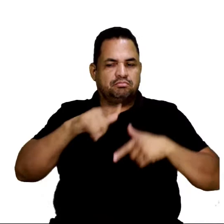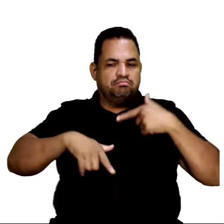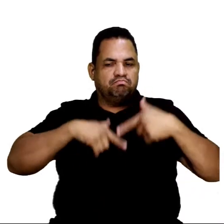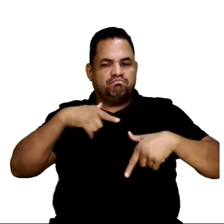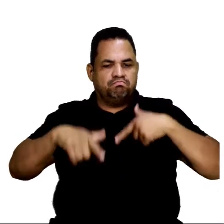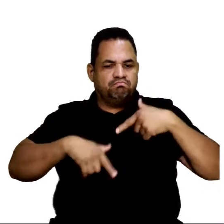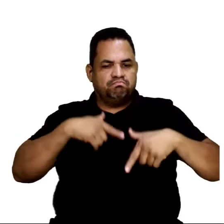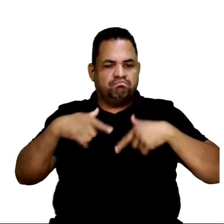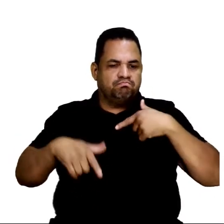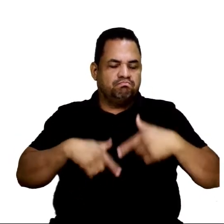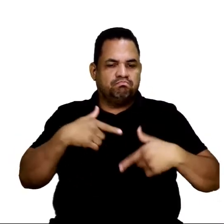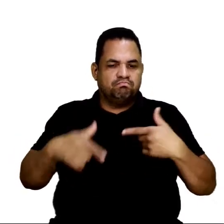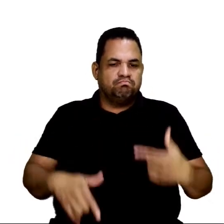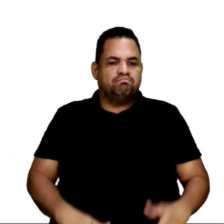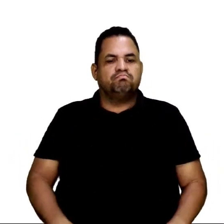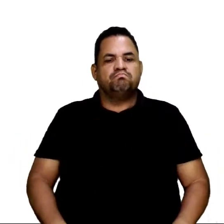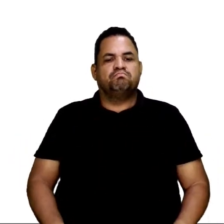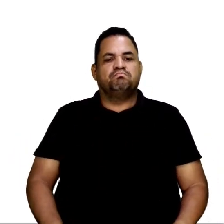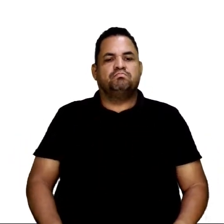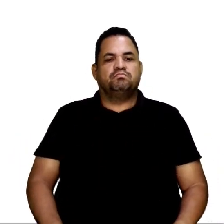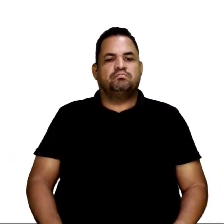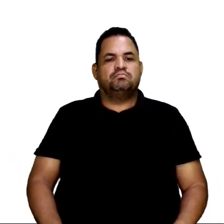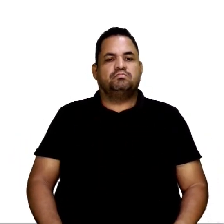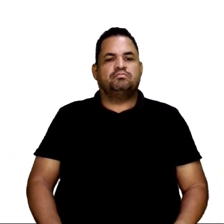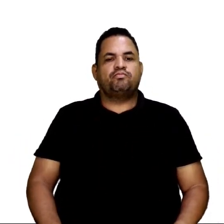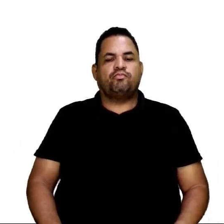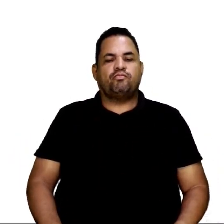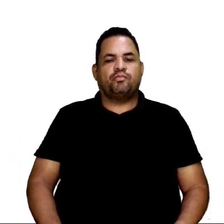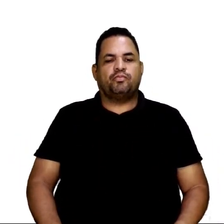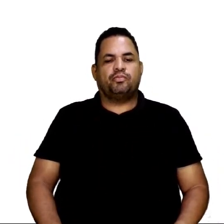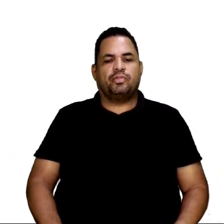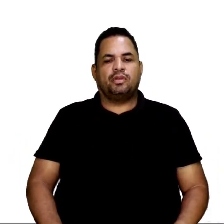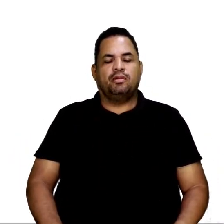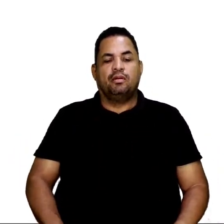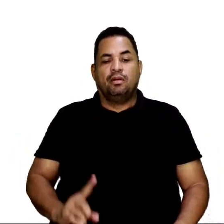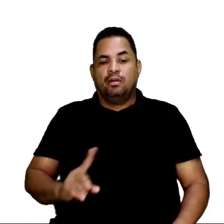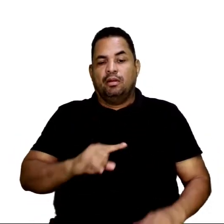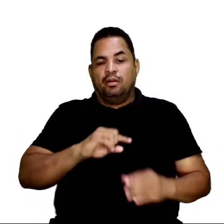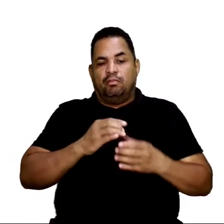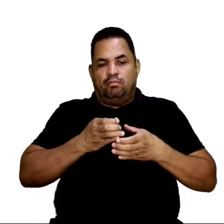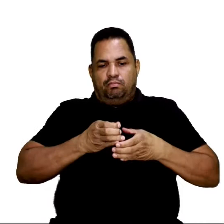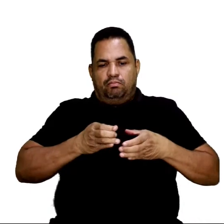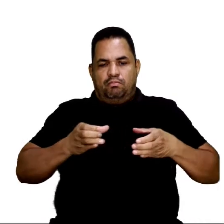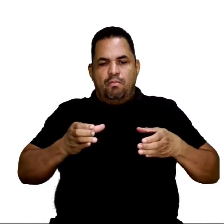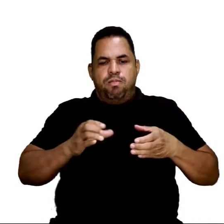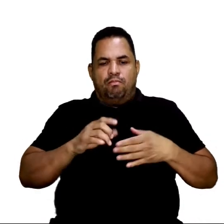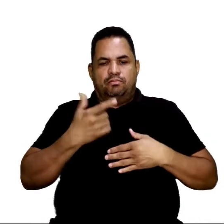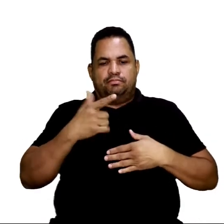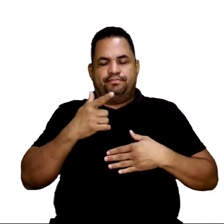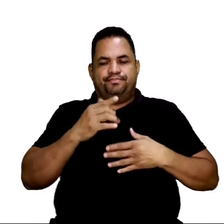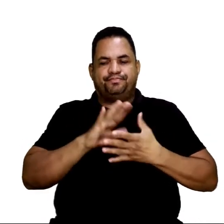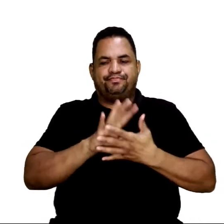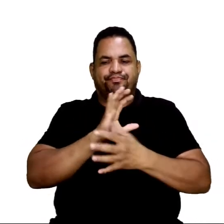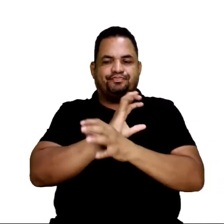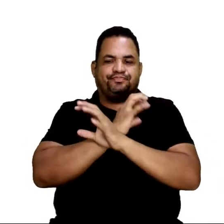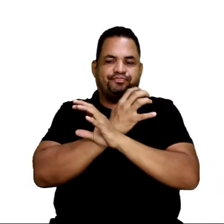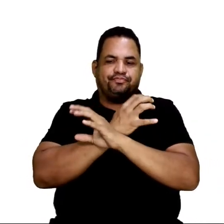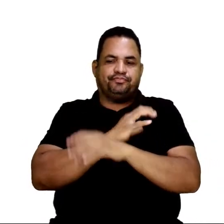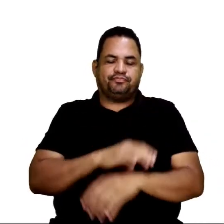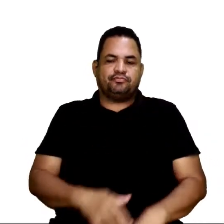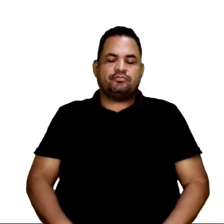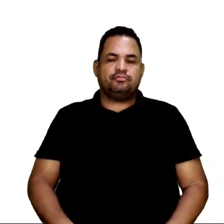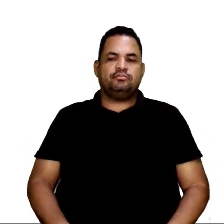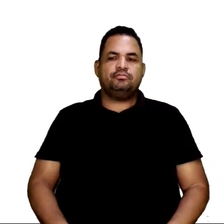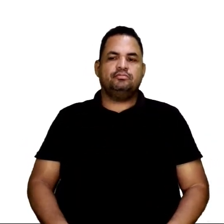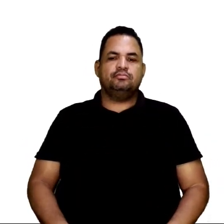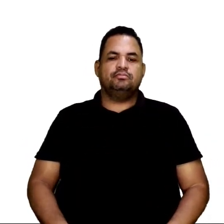período, o coração começa a funcionar. O embrião ainda não tem nenhum esqueleto, tá?